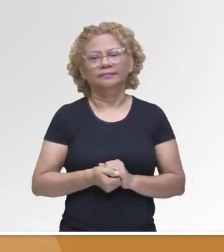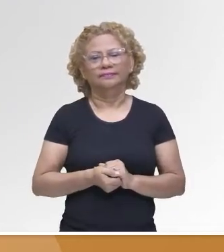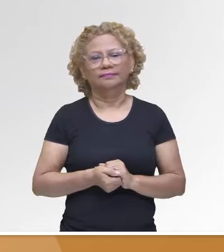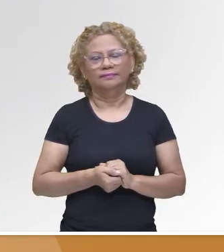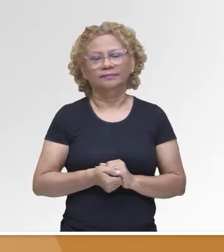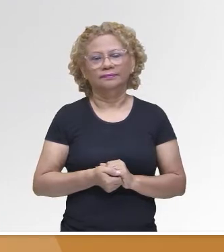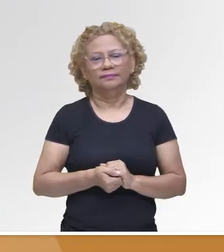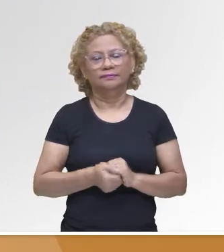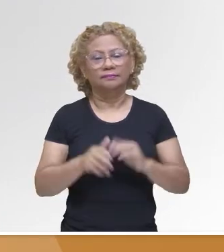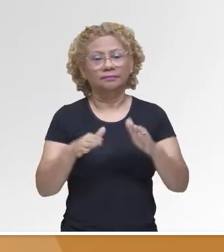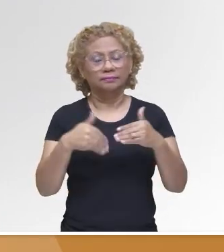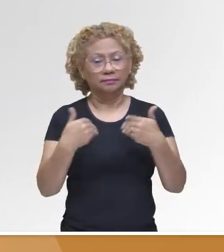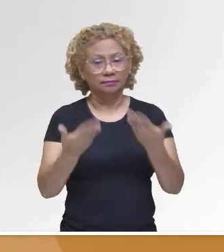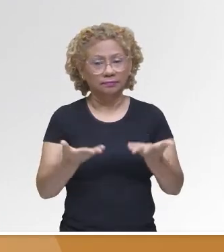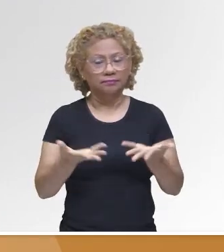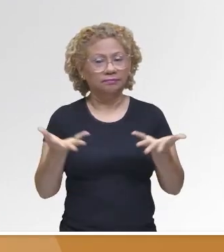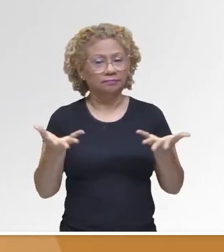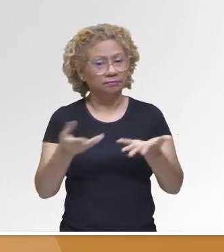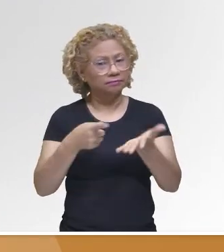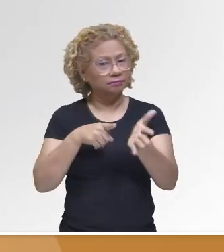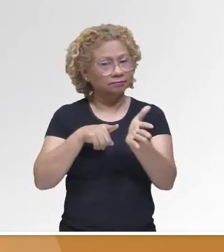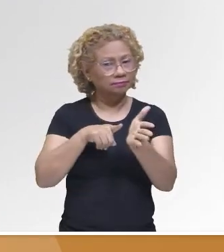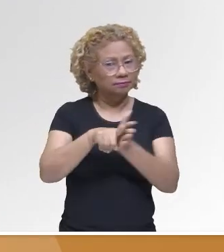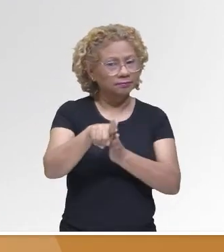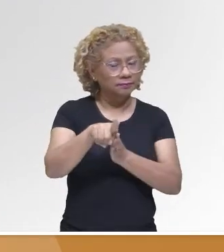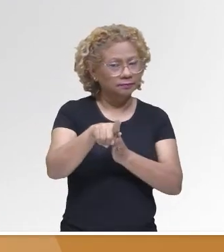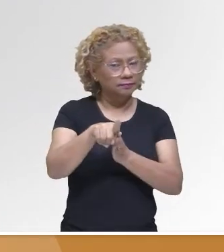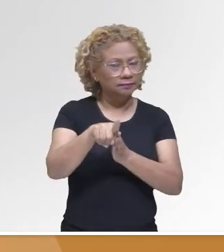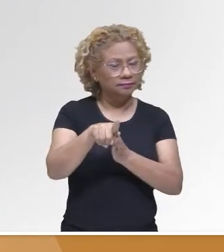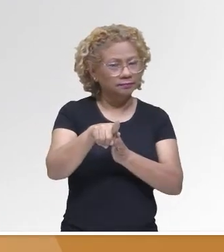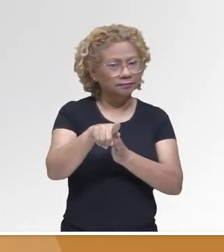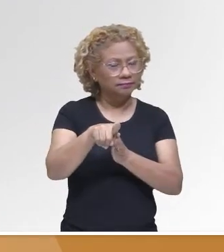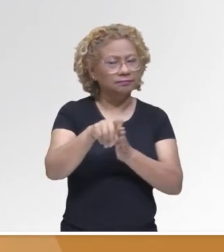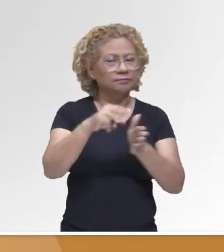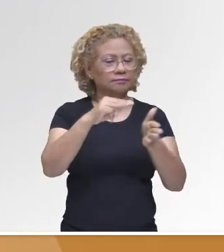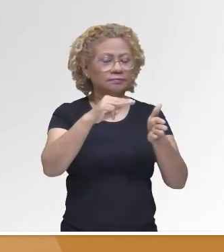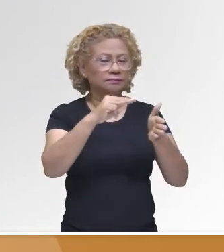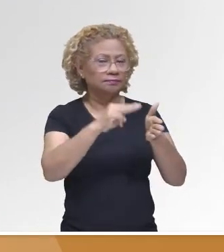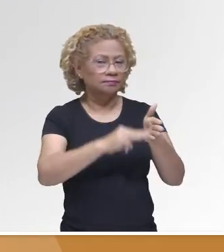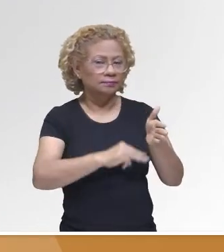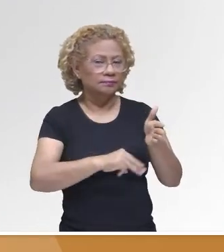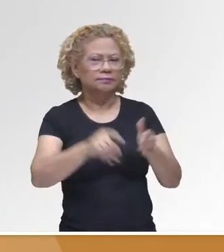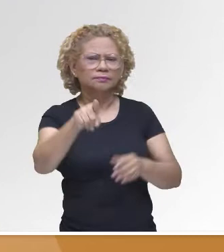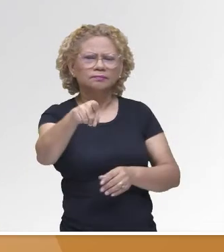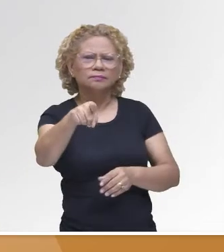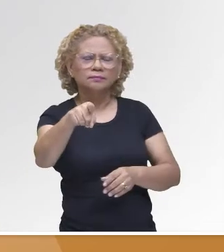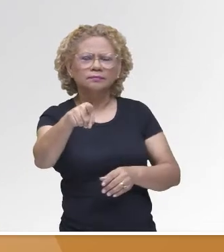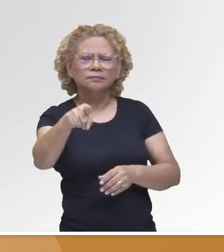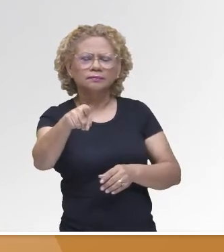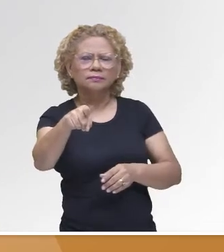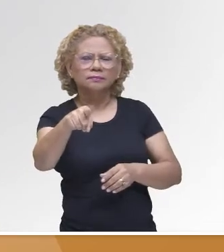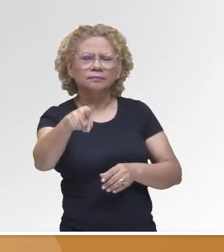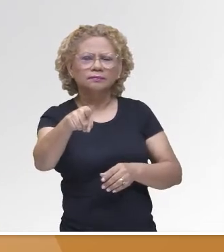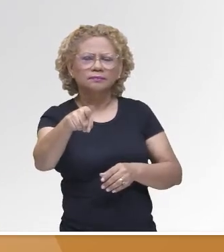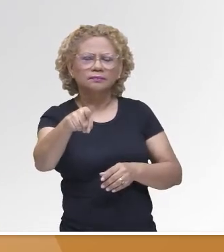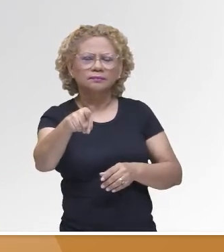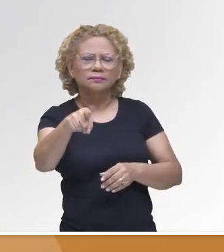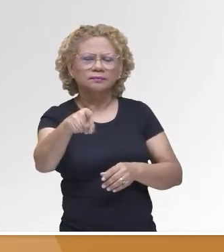Então, a pergunta que nós fazemos sobre o método é: onde você quer chegar? Onde você quer